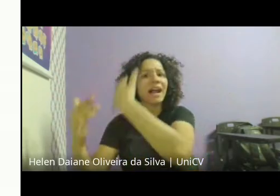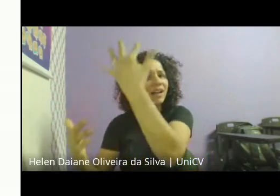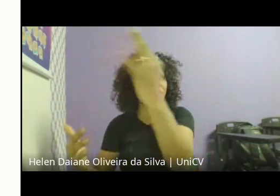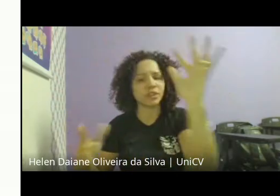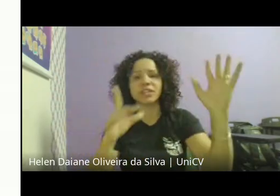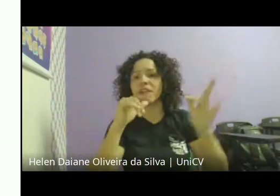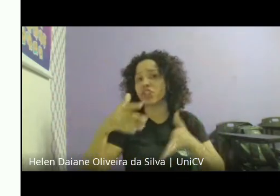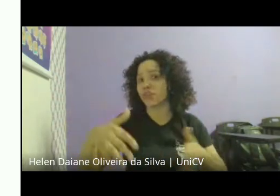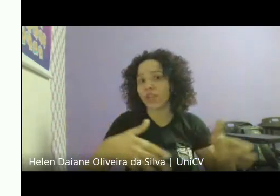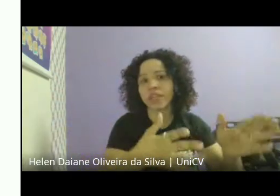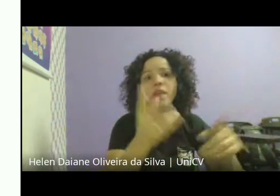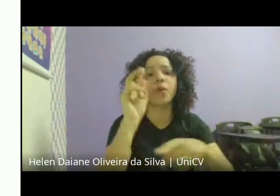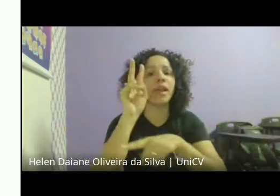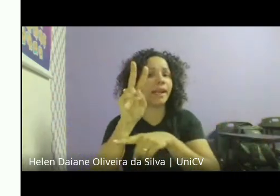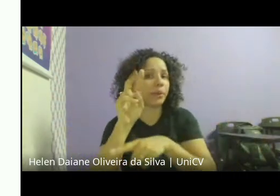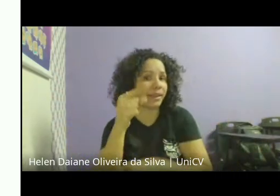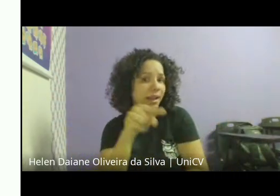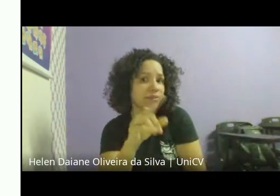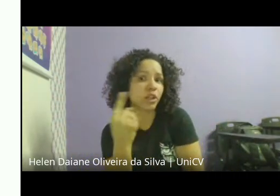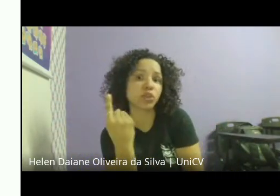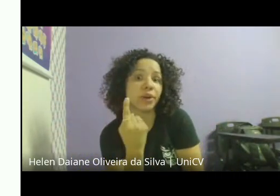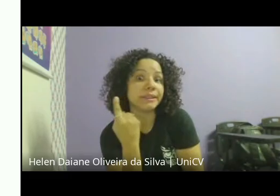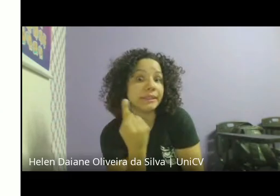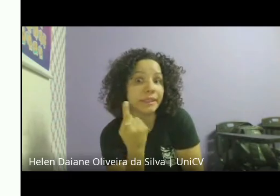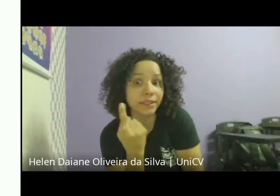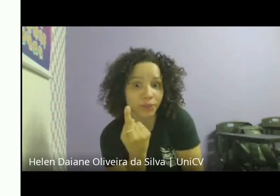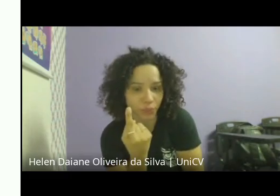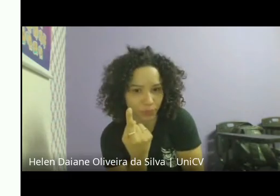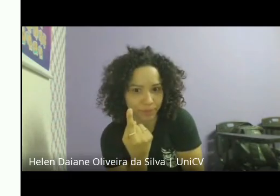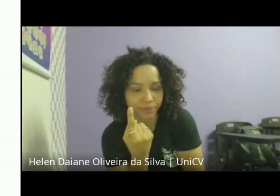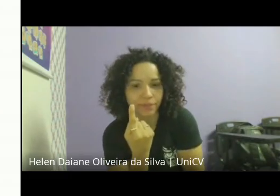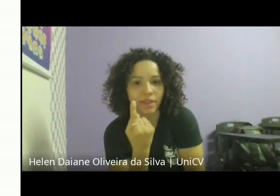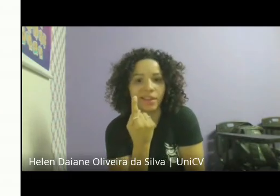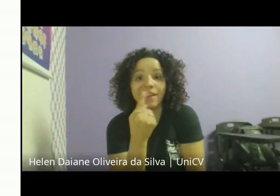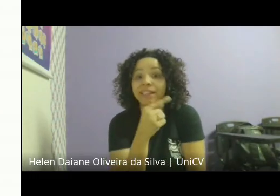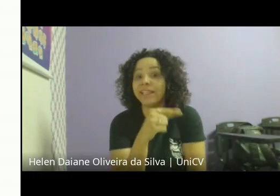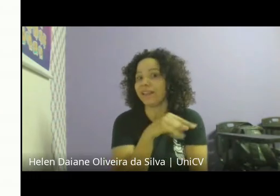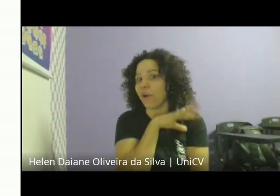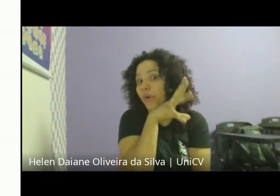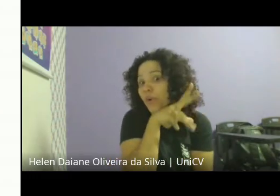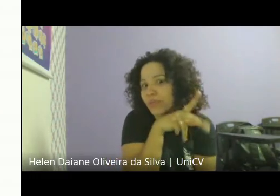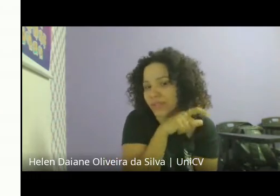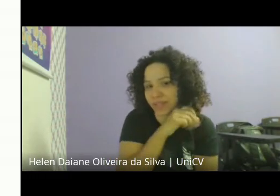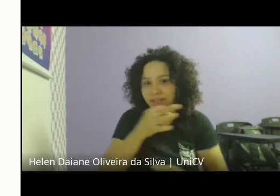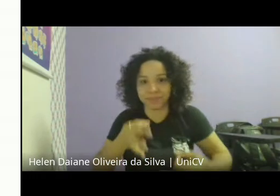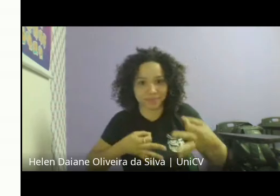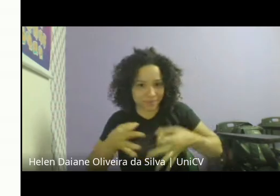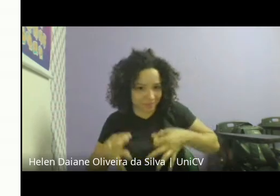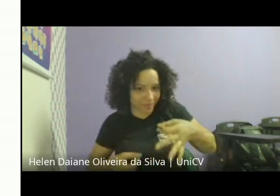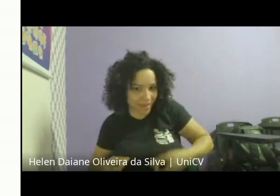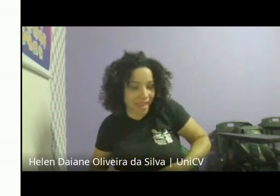Tinha árvores, tinha um rio, ele cuidava ali, ó, sozinho. E a